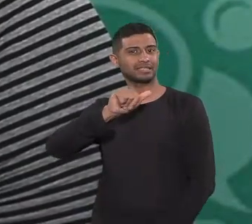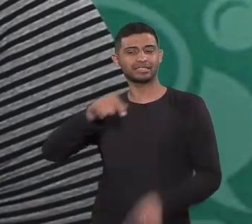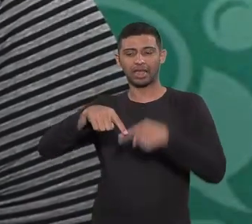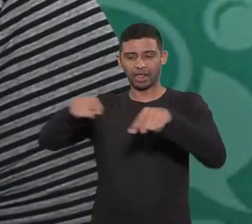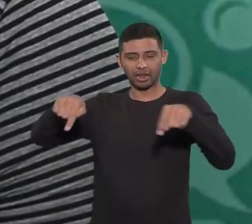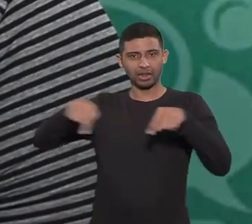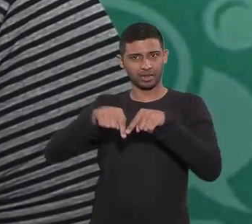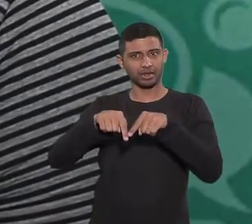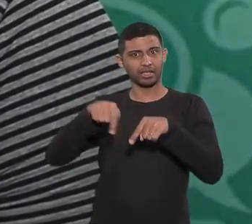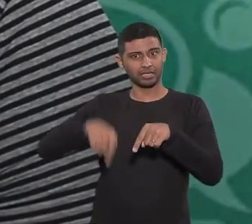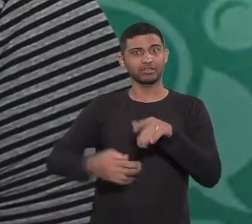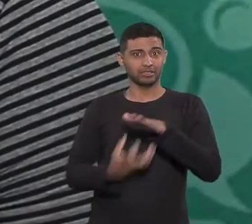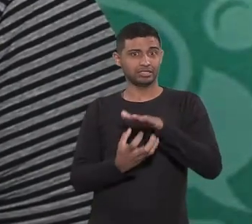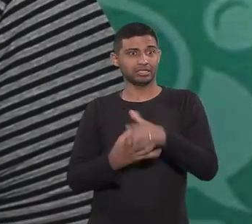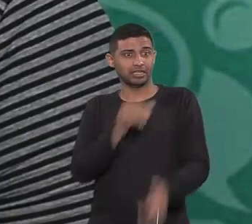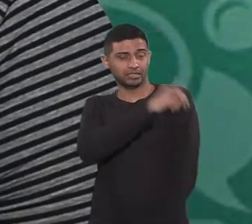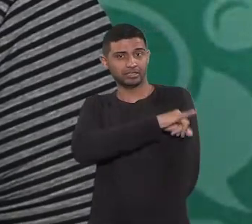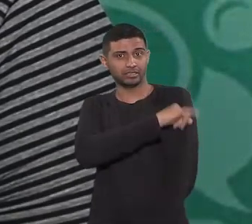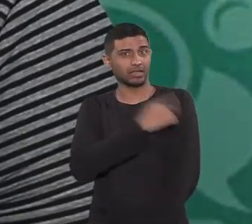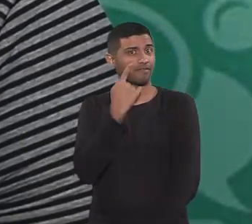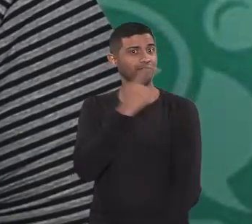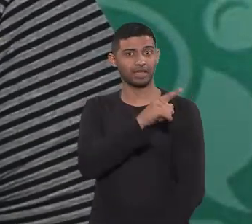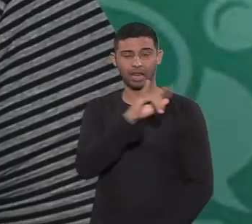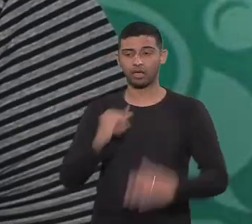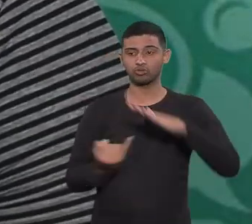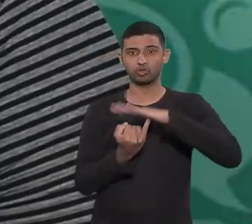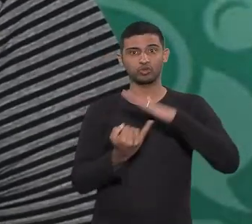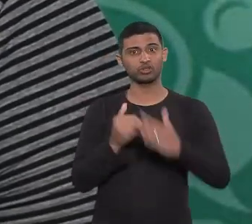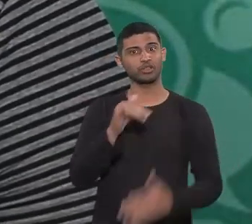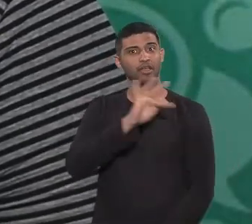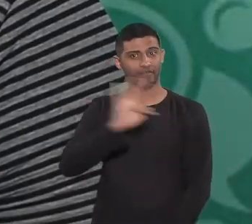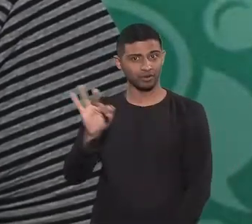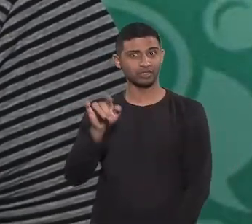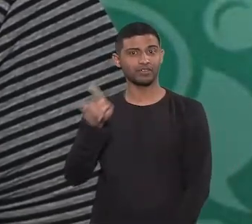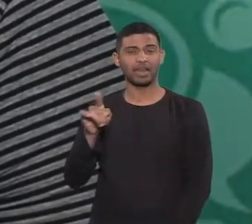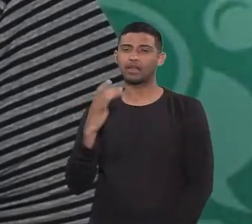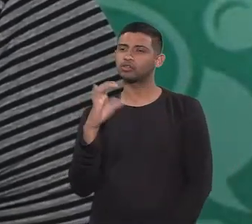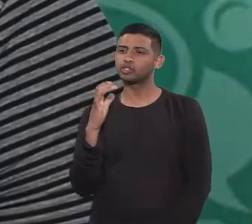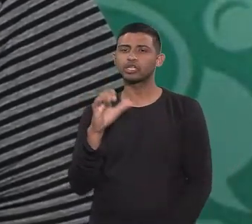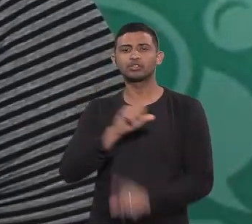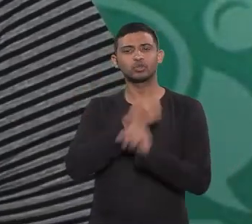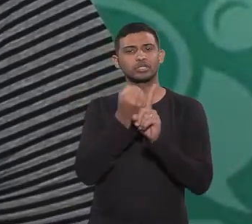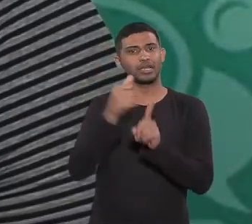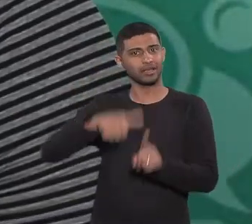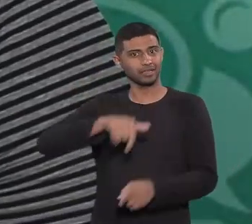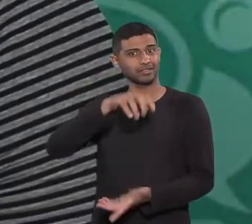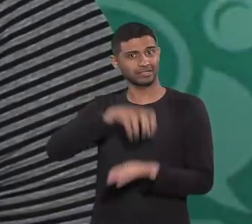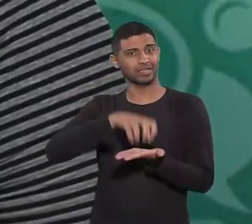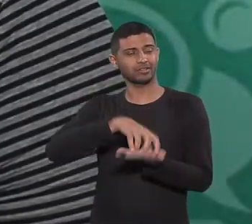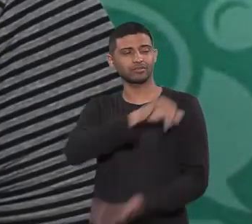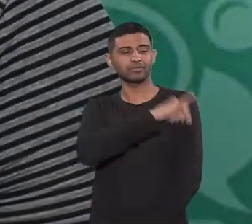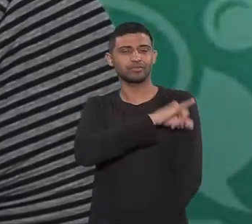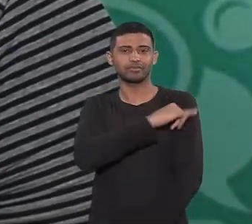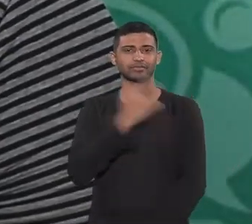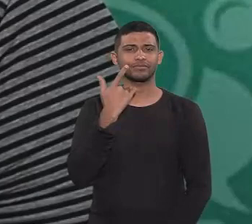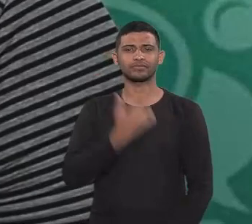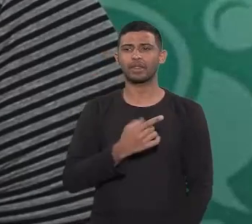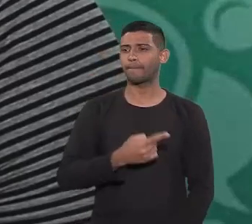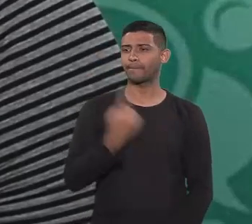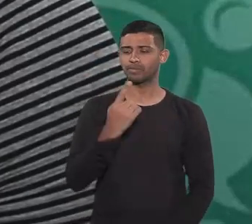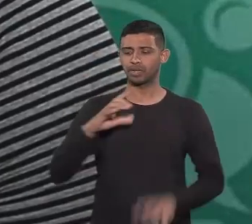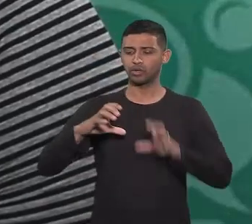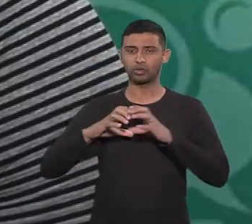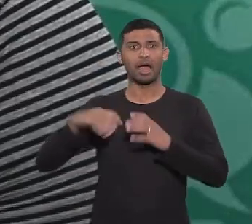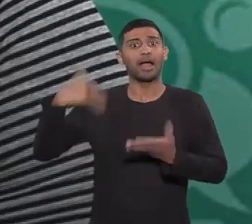no IFIX, no centro da cidade, o Instituto de Filosofia e Ciências Sociais da UFRJ, aqui no centro. E foi a primeira turma, uma turma que